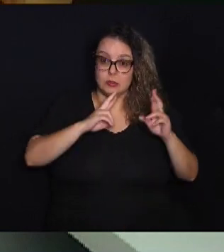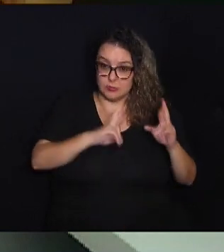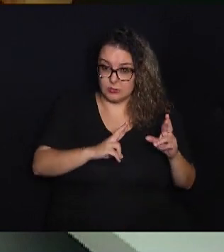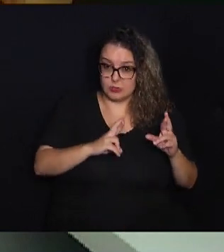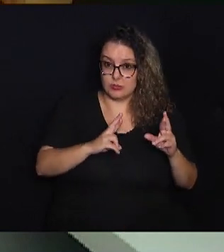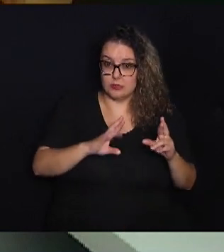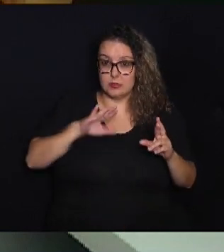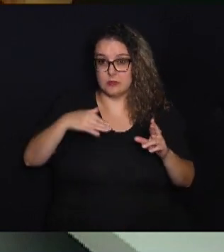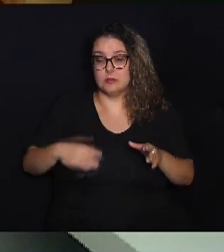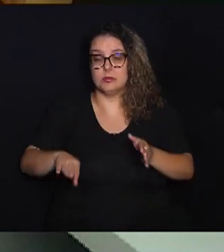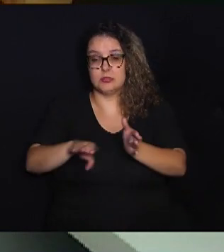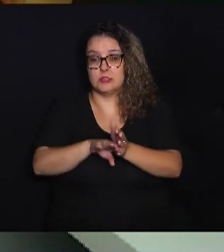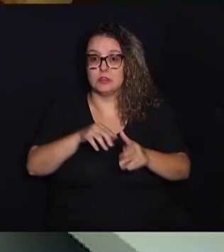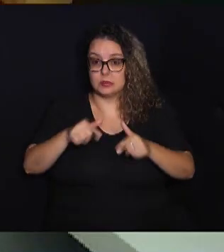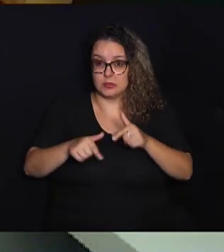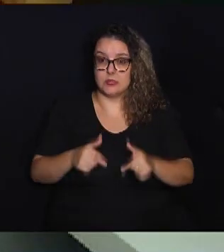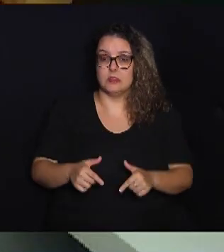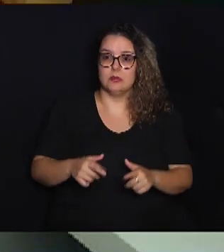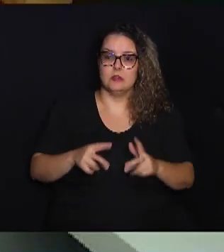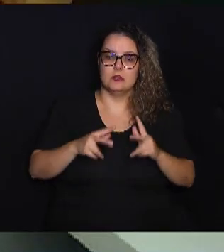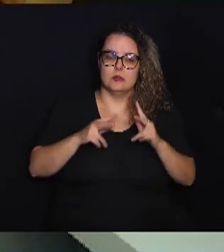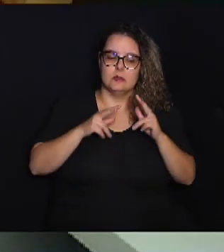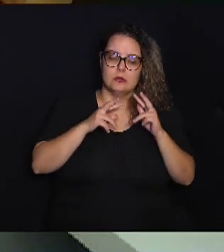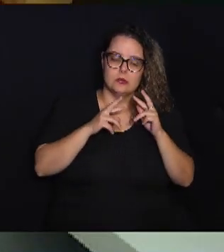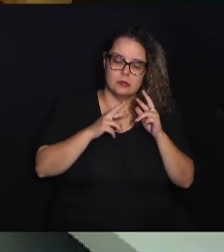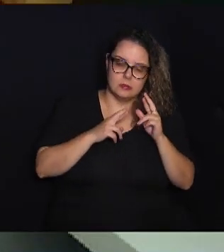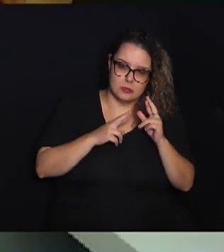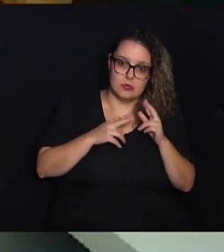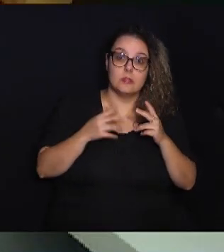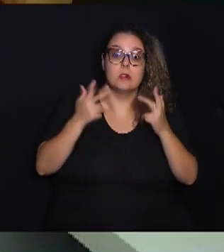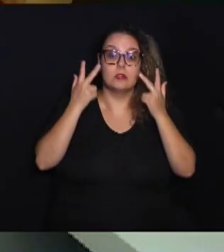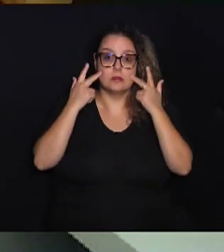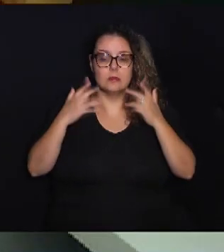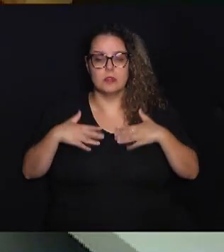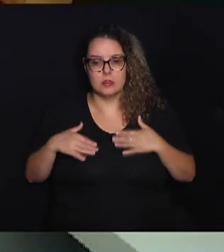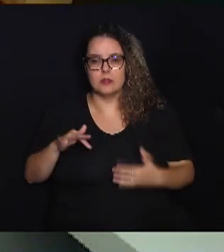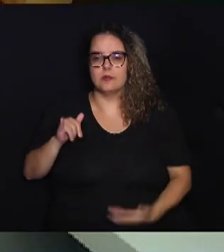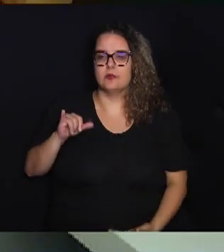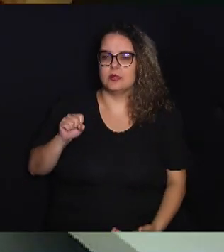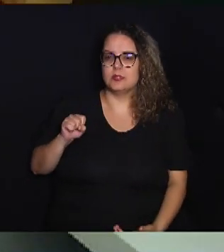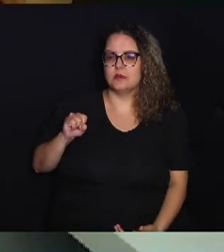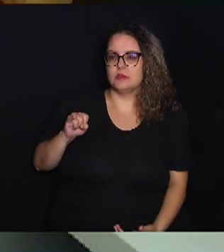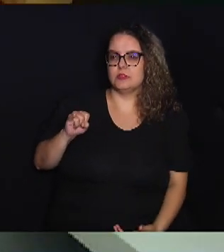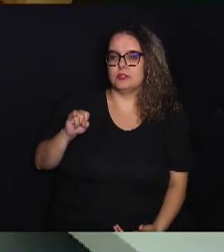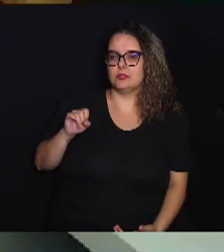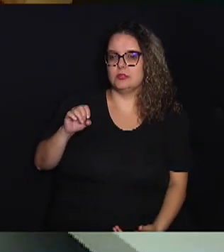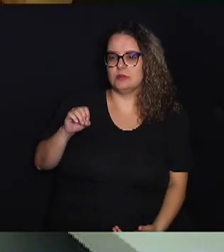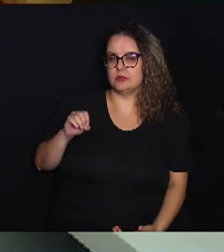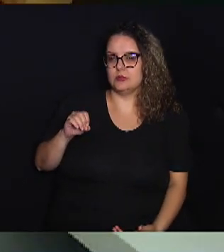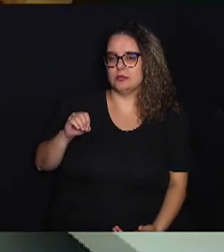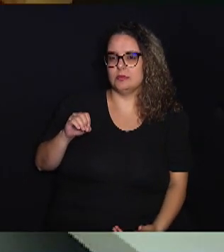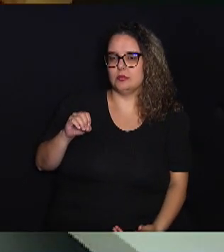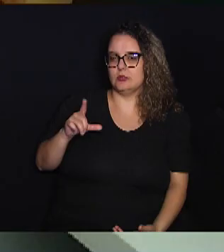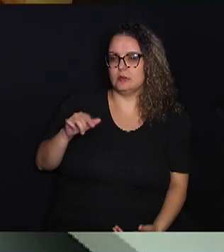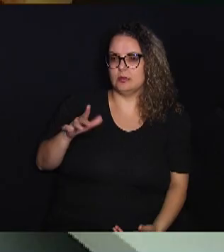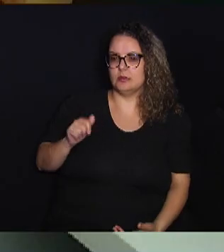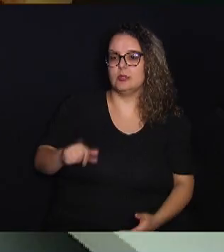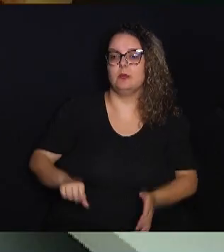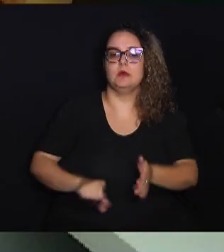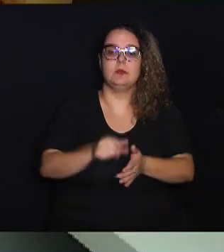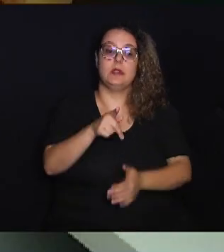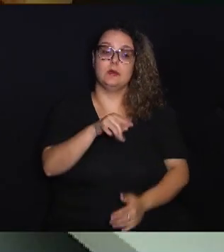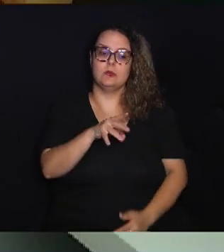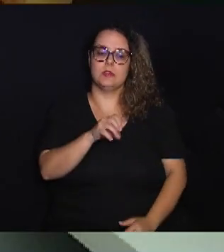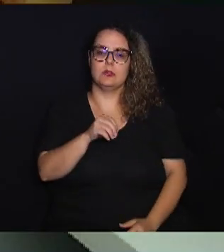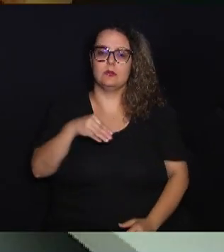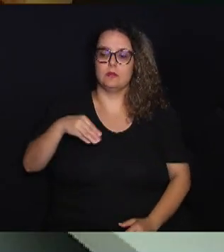do trabalho, né? Mas dá um soninho que até é fisiológico, a gente tem que a gente chama do primeiro pico da melatonina, né? Não é o pico